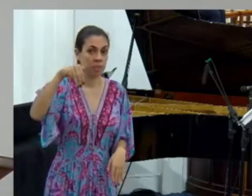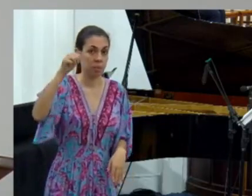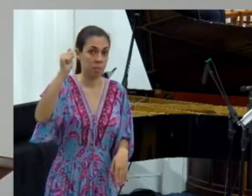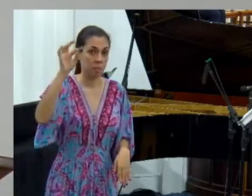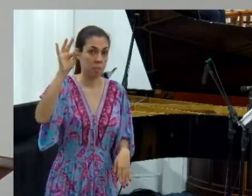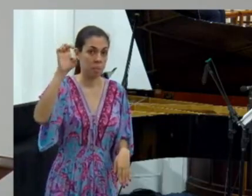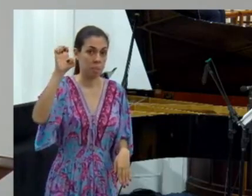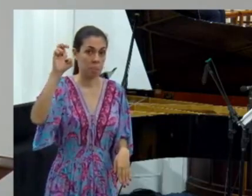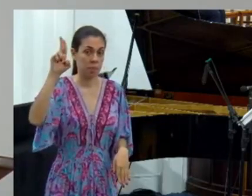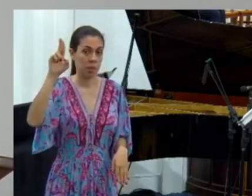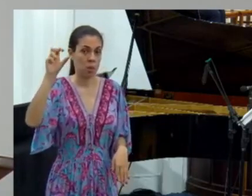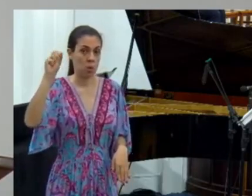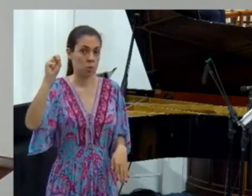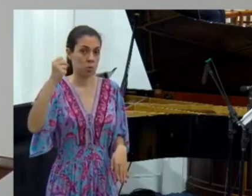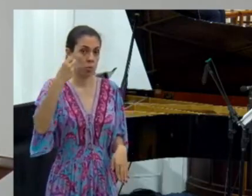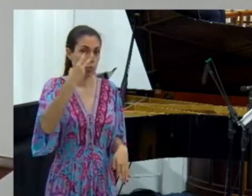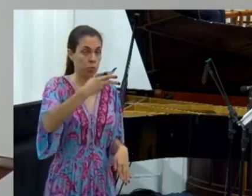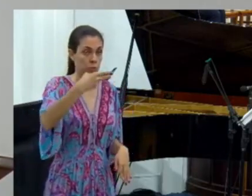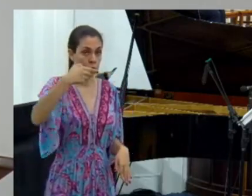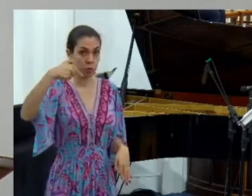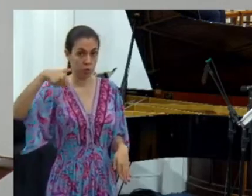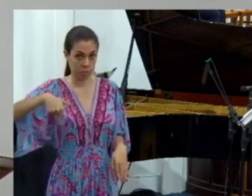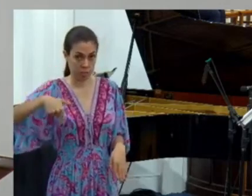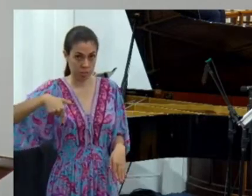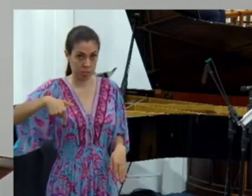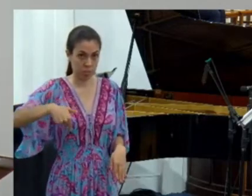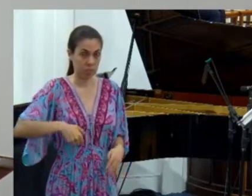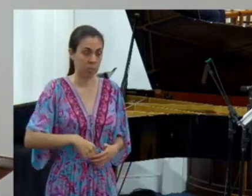em que Jesus Cristo está sobre uma cruz,